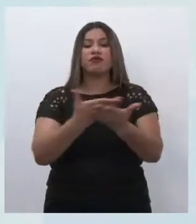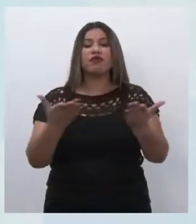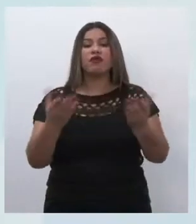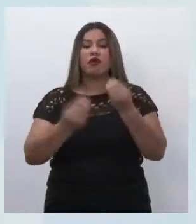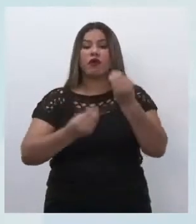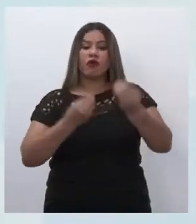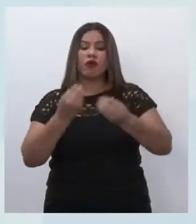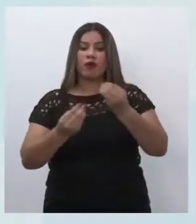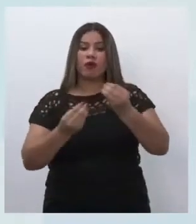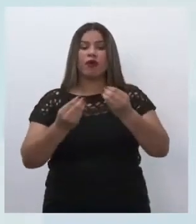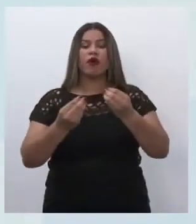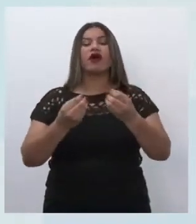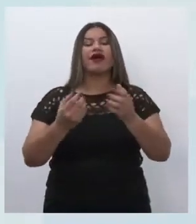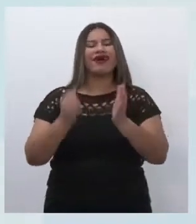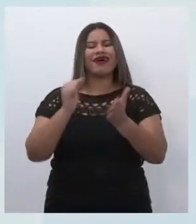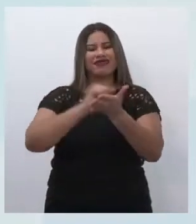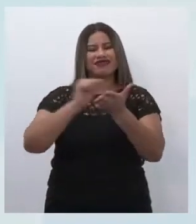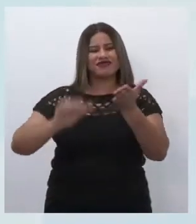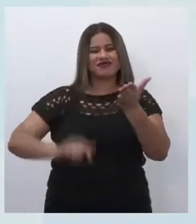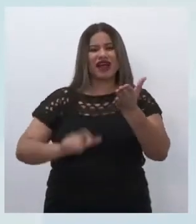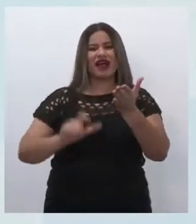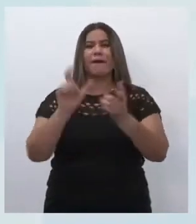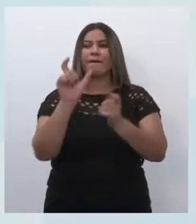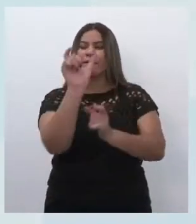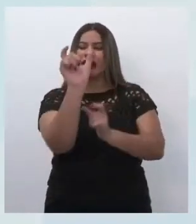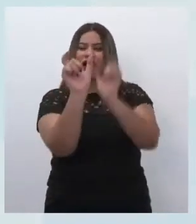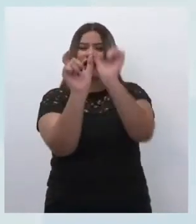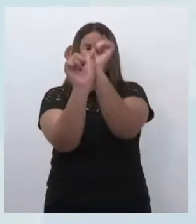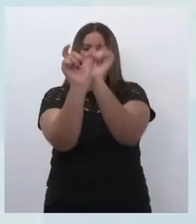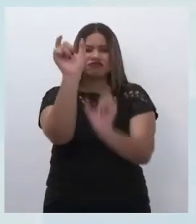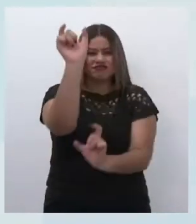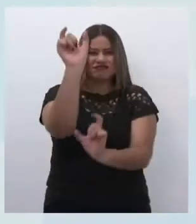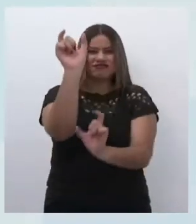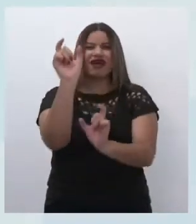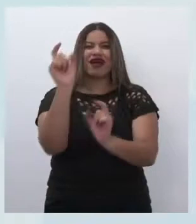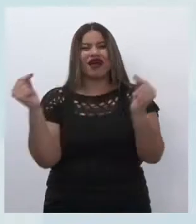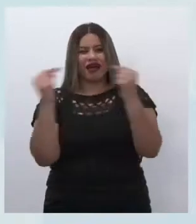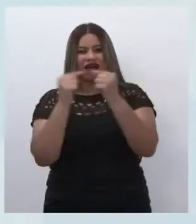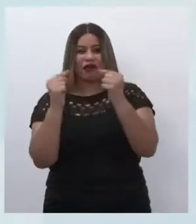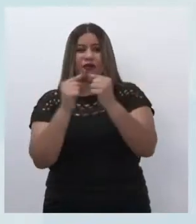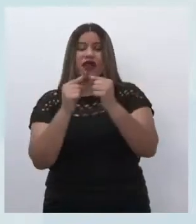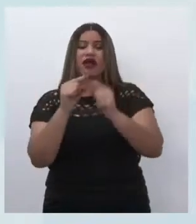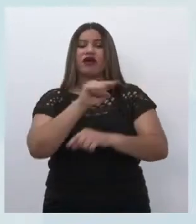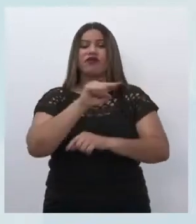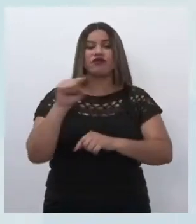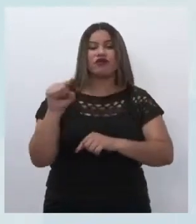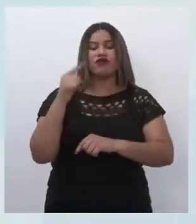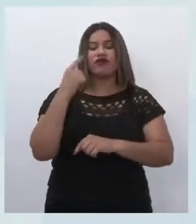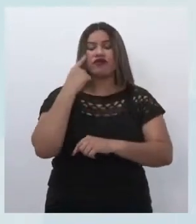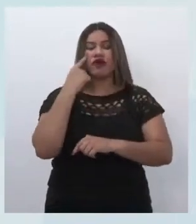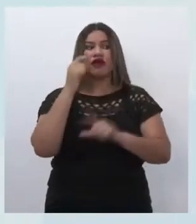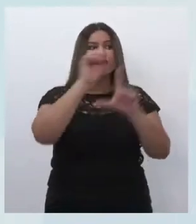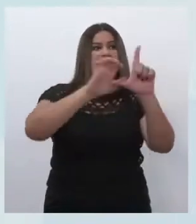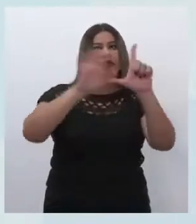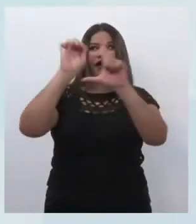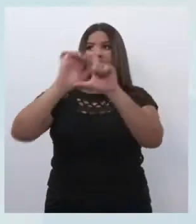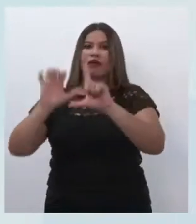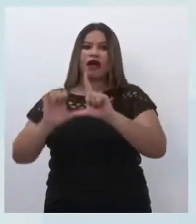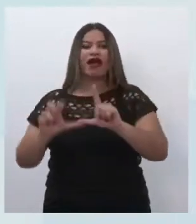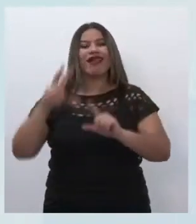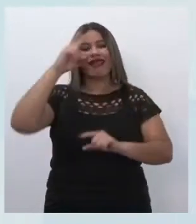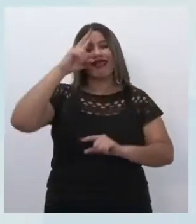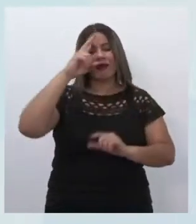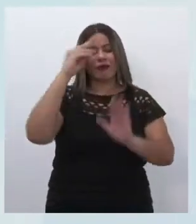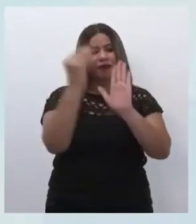palavras cruzadas com elas. Então, para ficar mais fácil, anotem uma breve referência sobre cada imagem para vocês relembrarem na